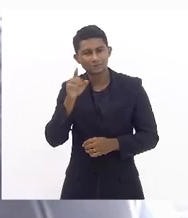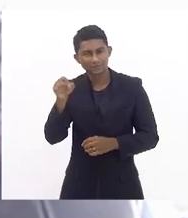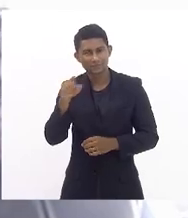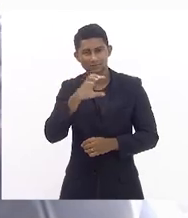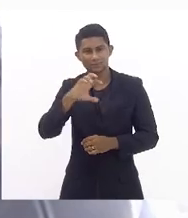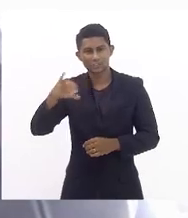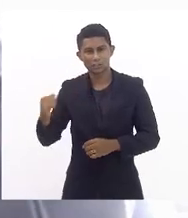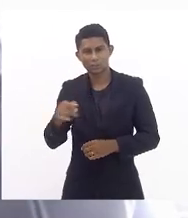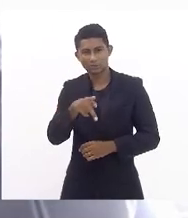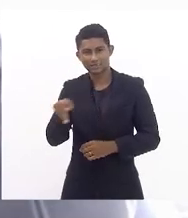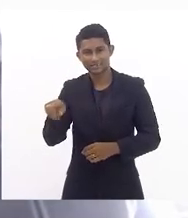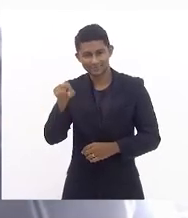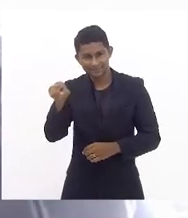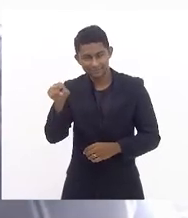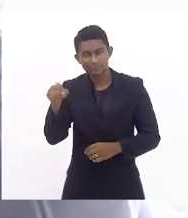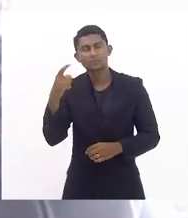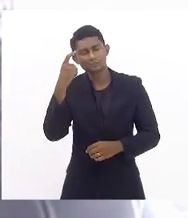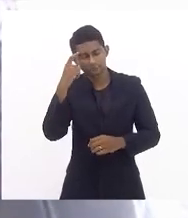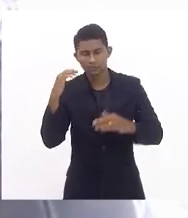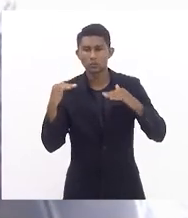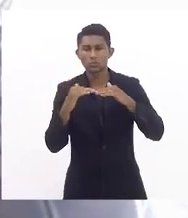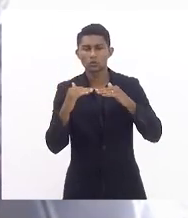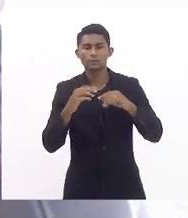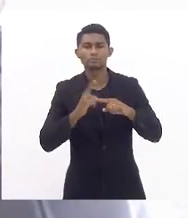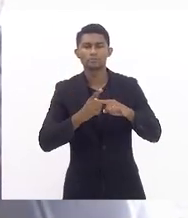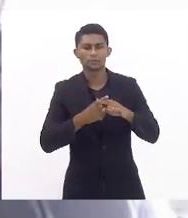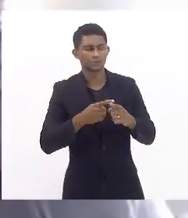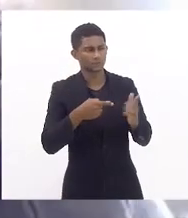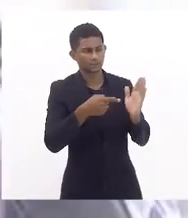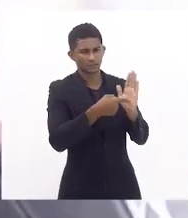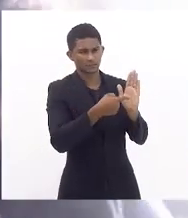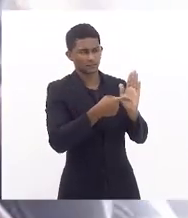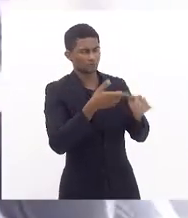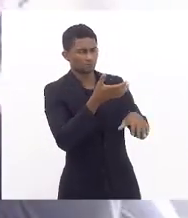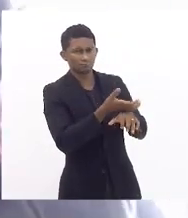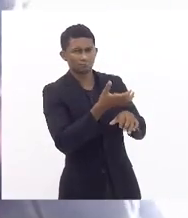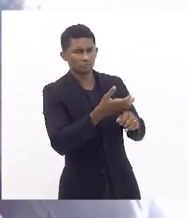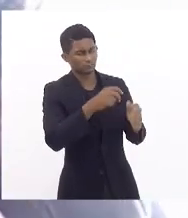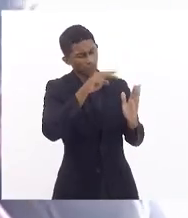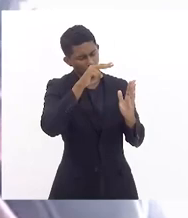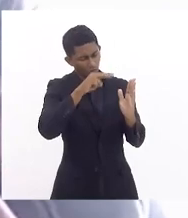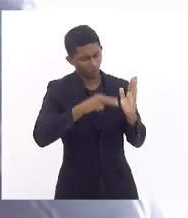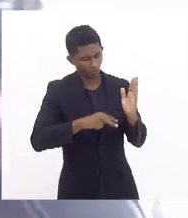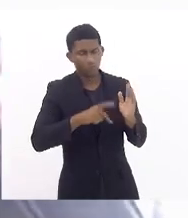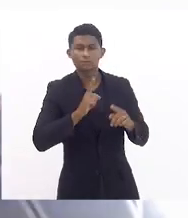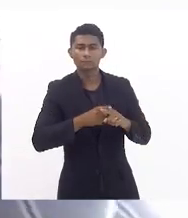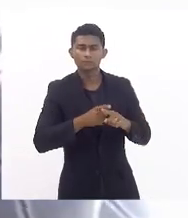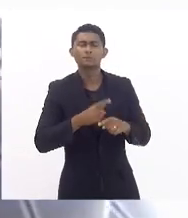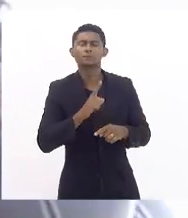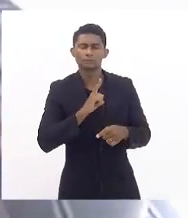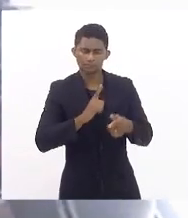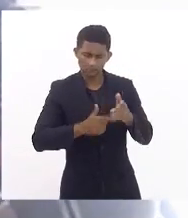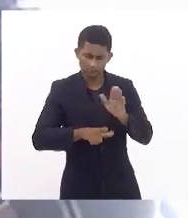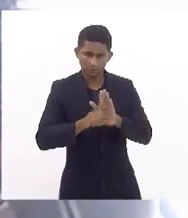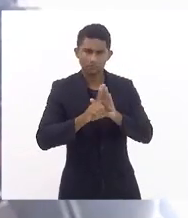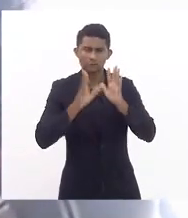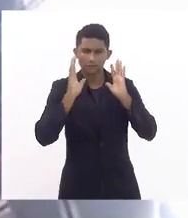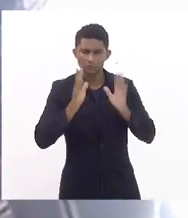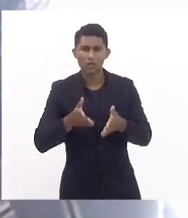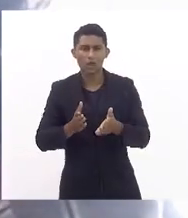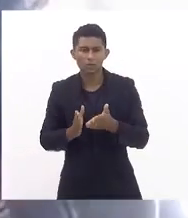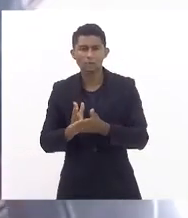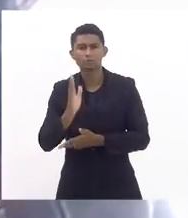CCJ referente à análise da matéria, porque, de fato, há uma legislação aprovada nesse tema que é